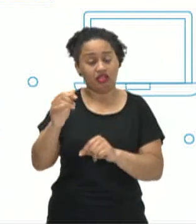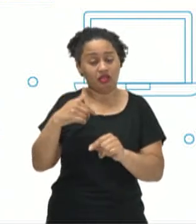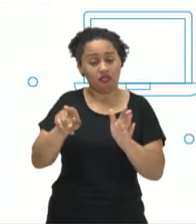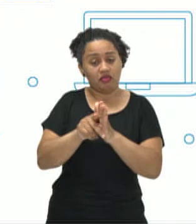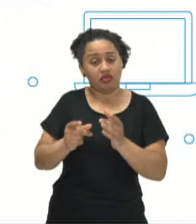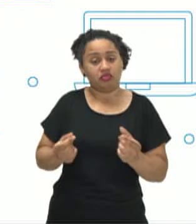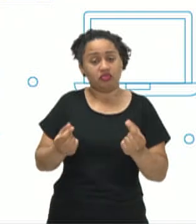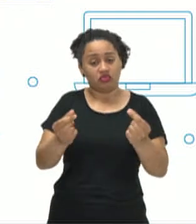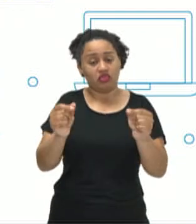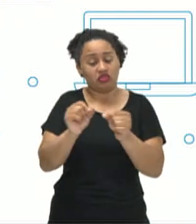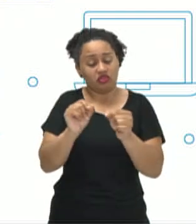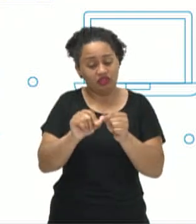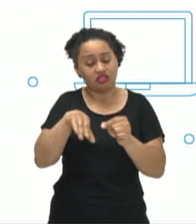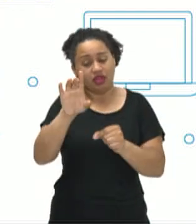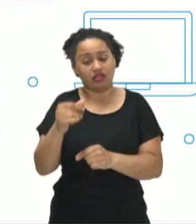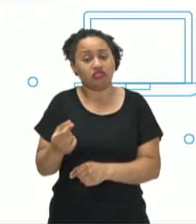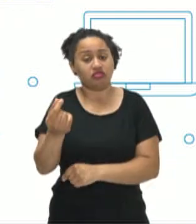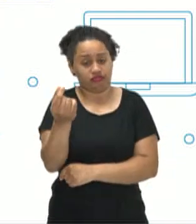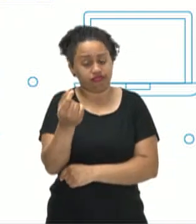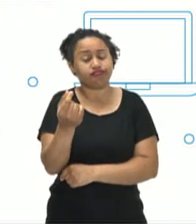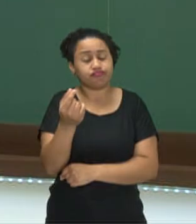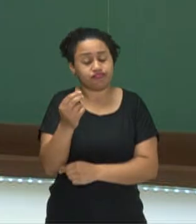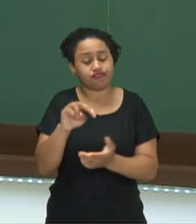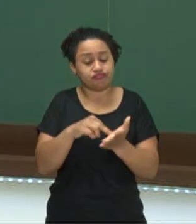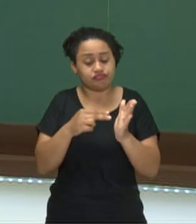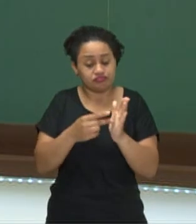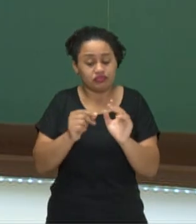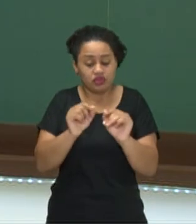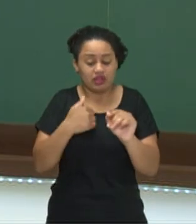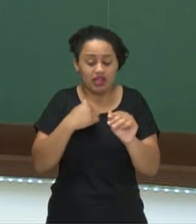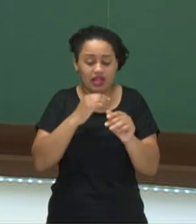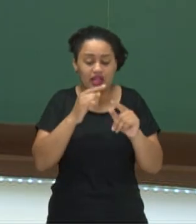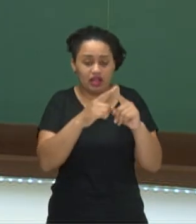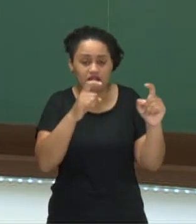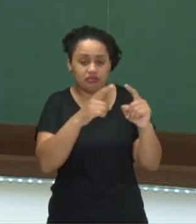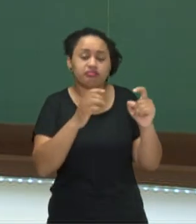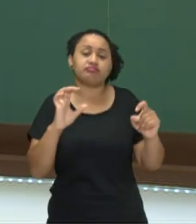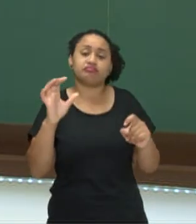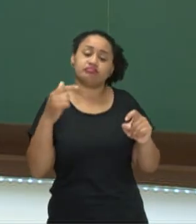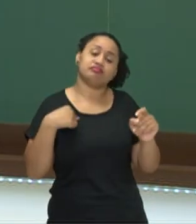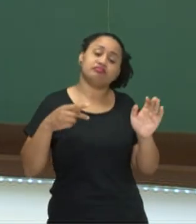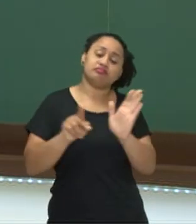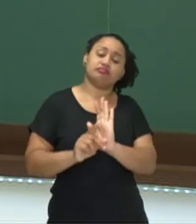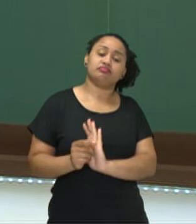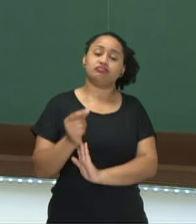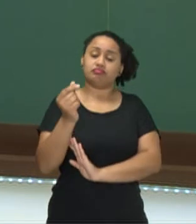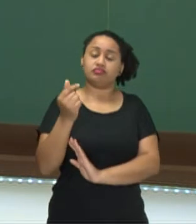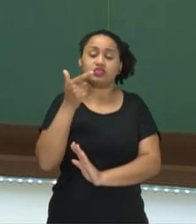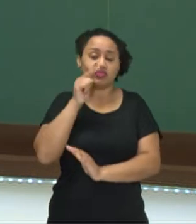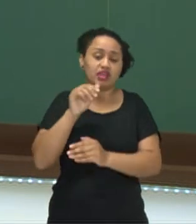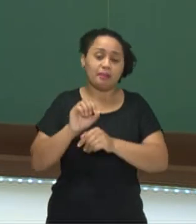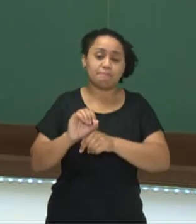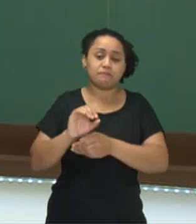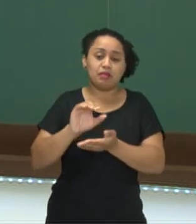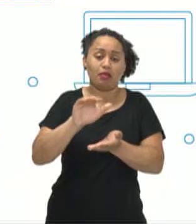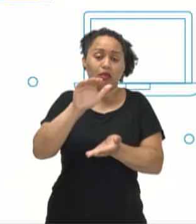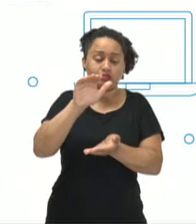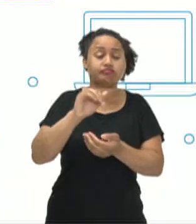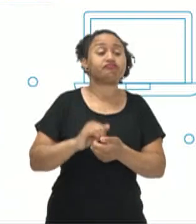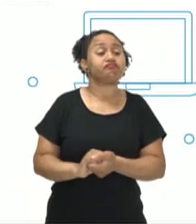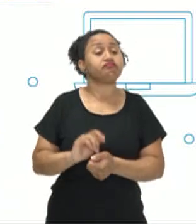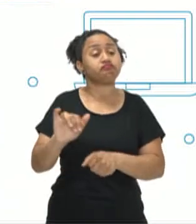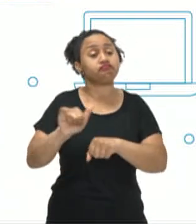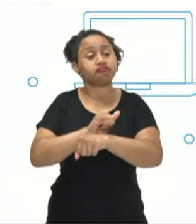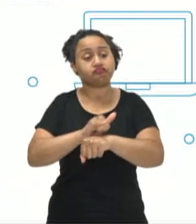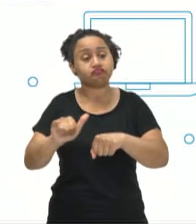dinheiro que faz dinheiro. Então, para ele, investimento é a ciência do dinheiro que faz dinheiro. Isso envolve